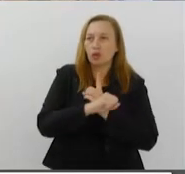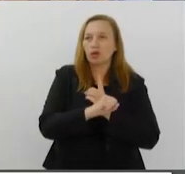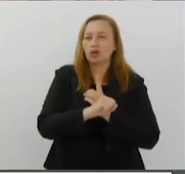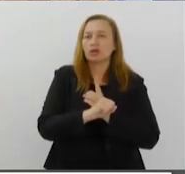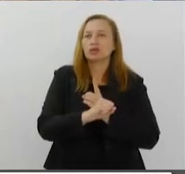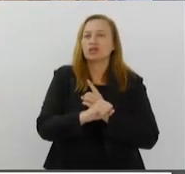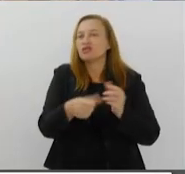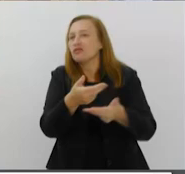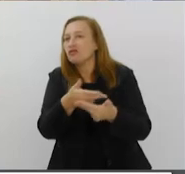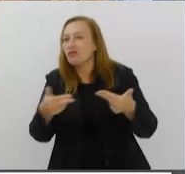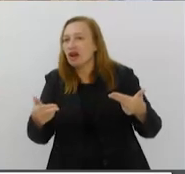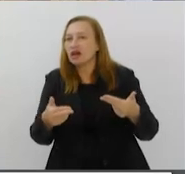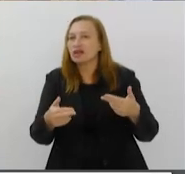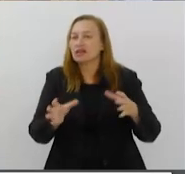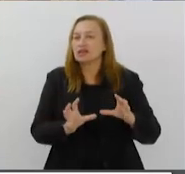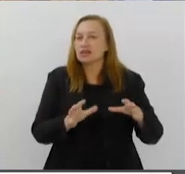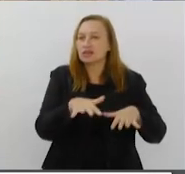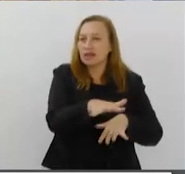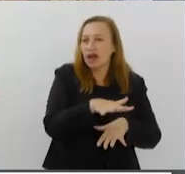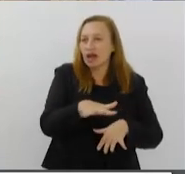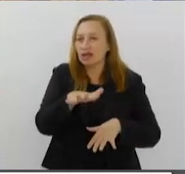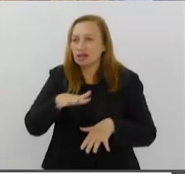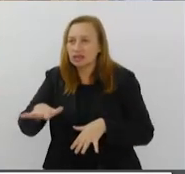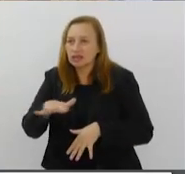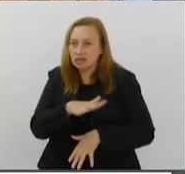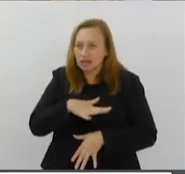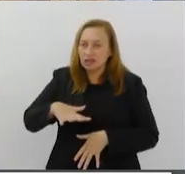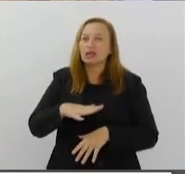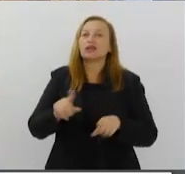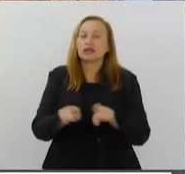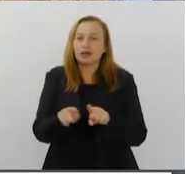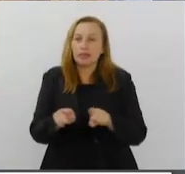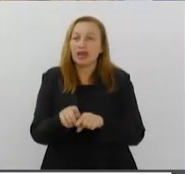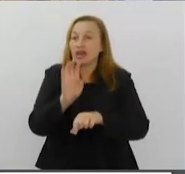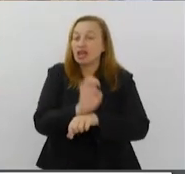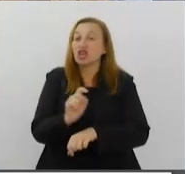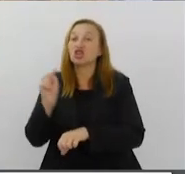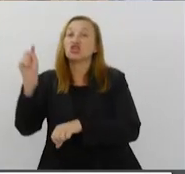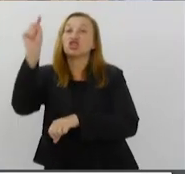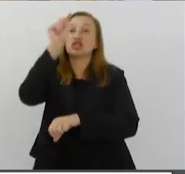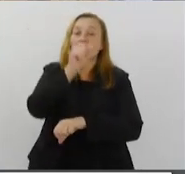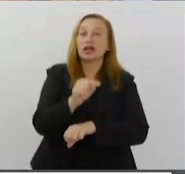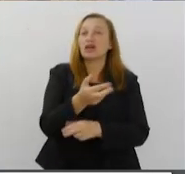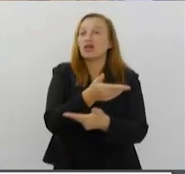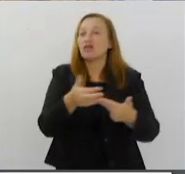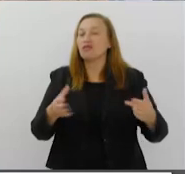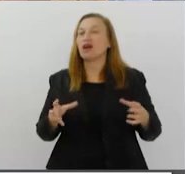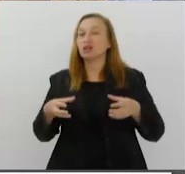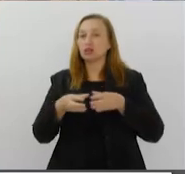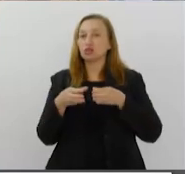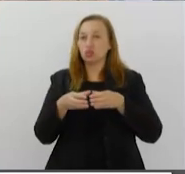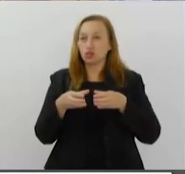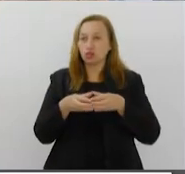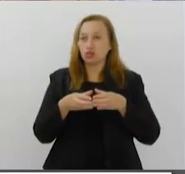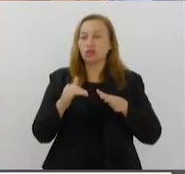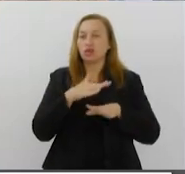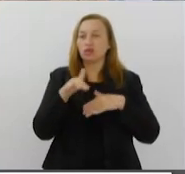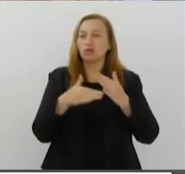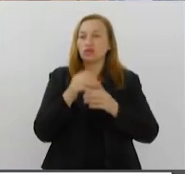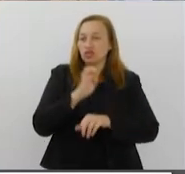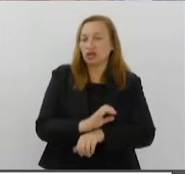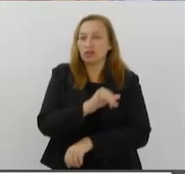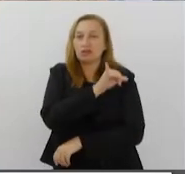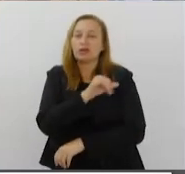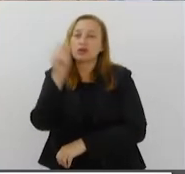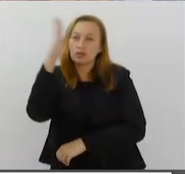envolveu diversos setores, diversos estados, milhares de comitês em todos os estados brasileiros